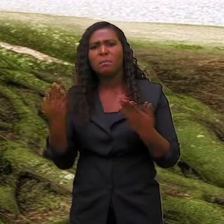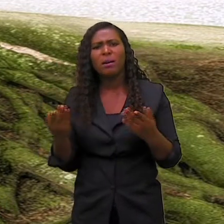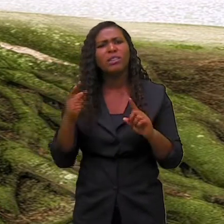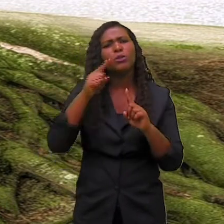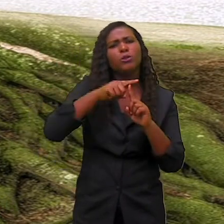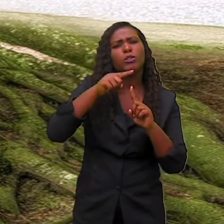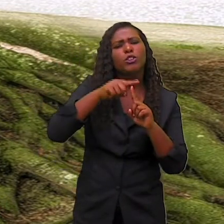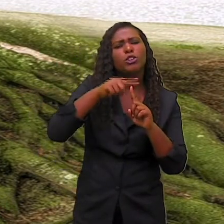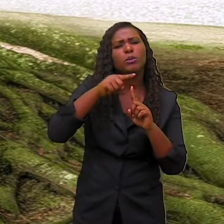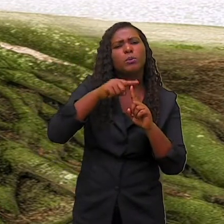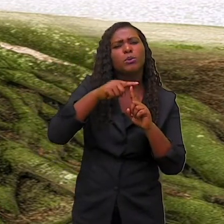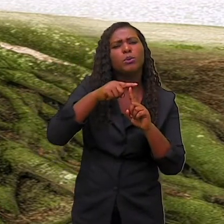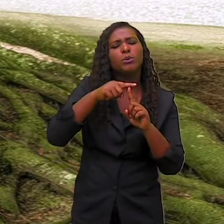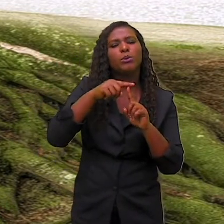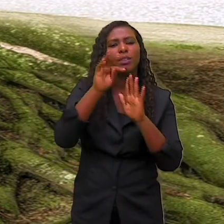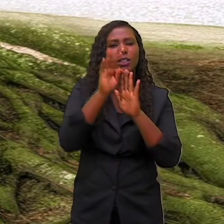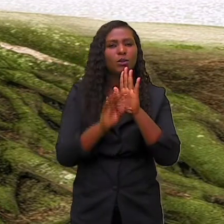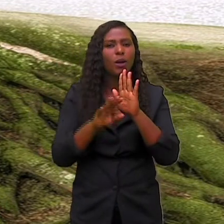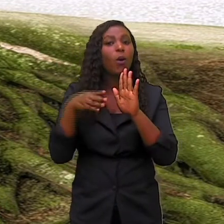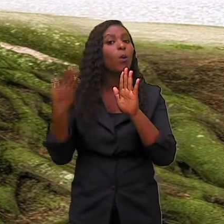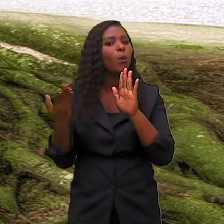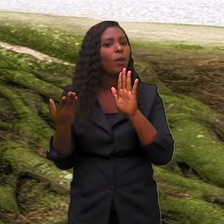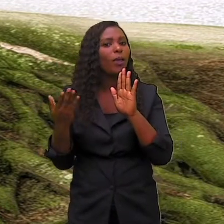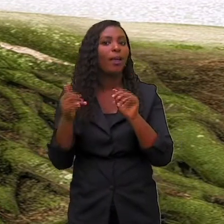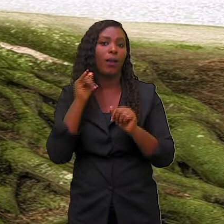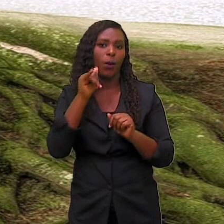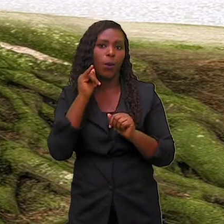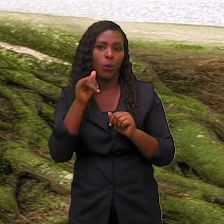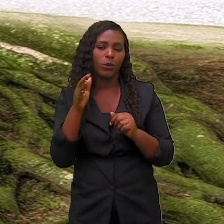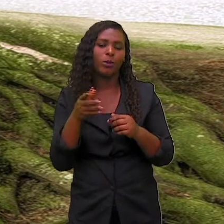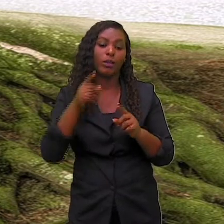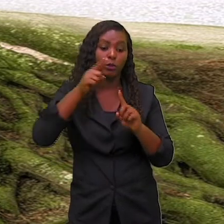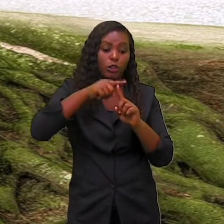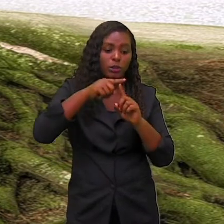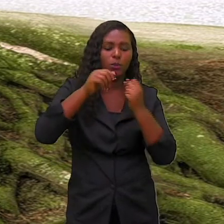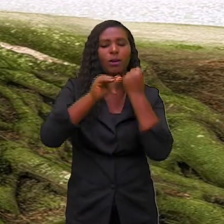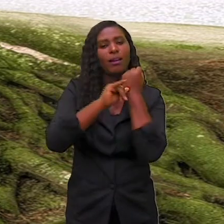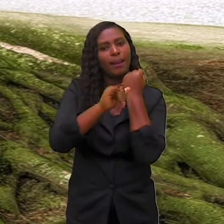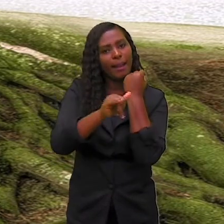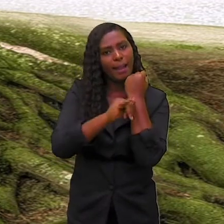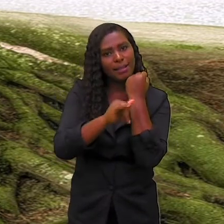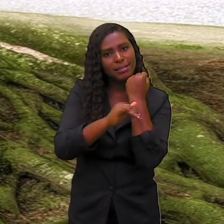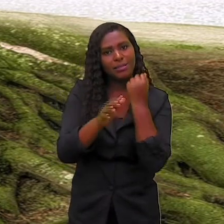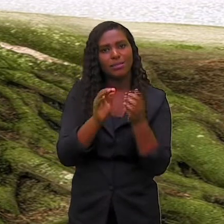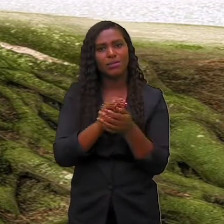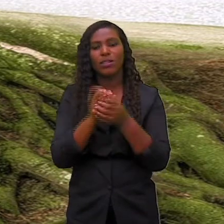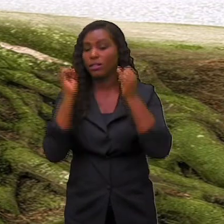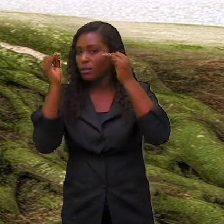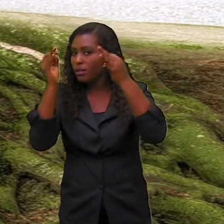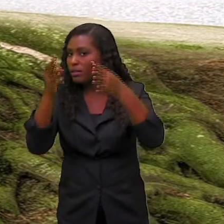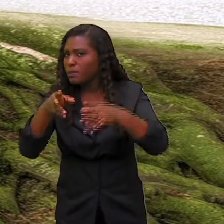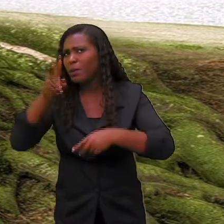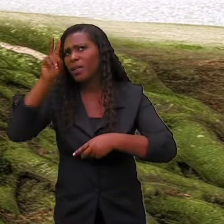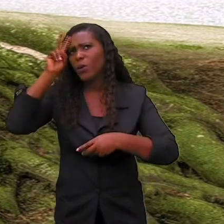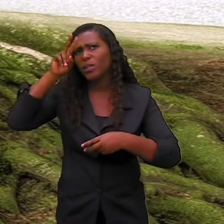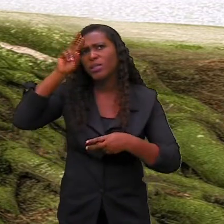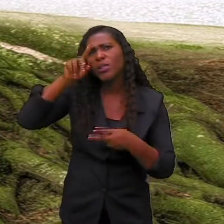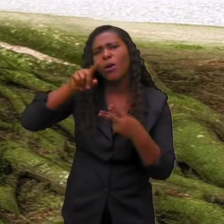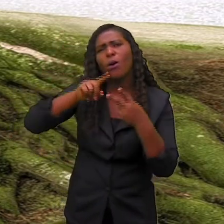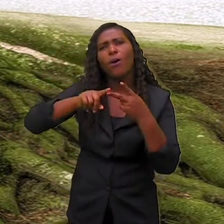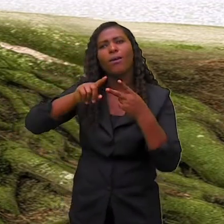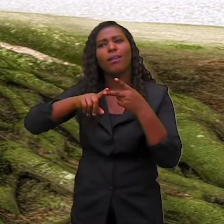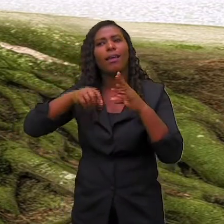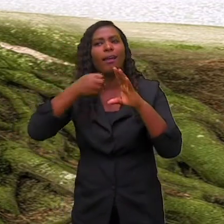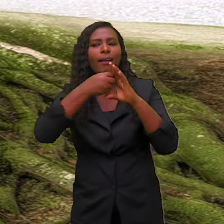Do tipo narrativo, que são aqueles textos que contam uma história, lembra aí? Possui aquelas características